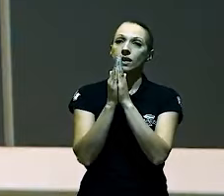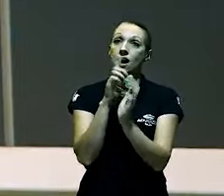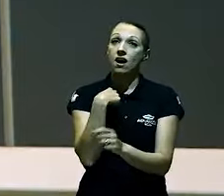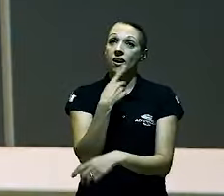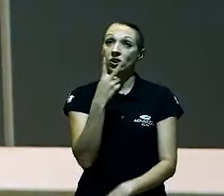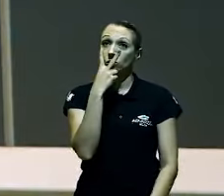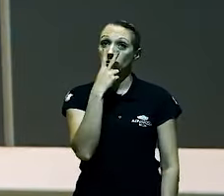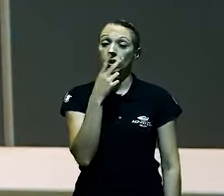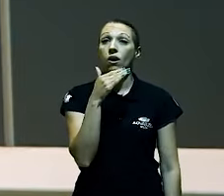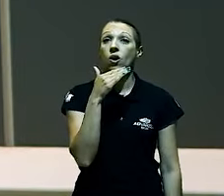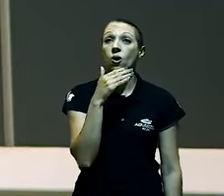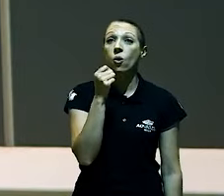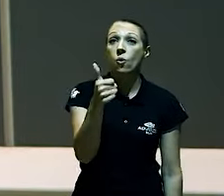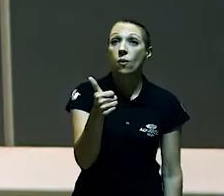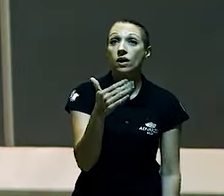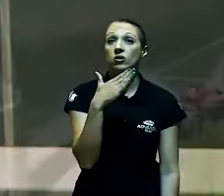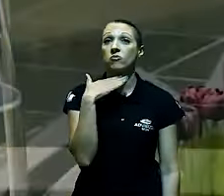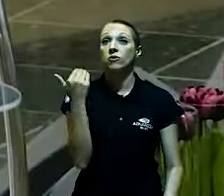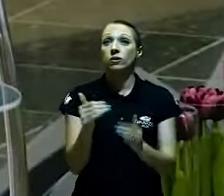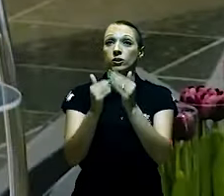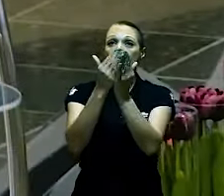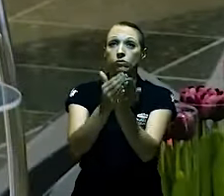e clame ao seu Deus.